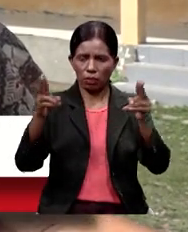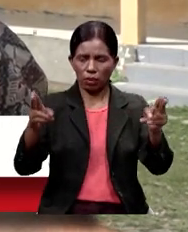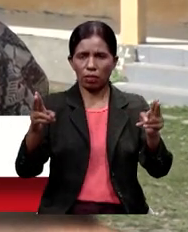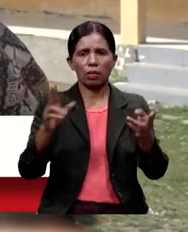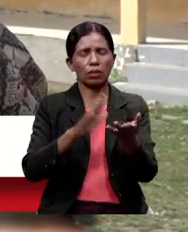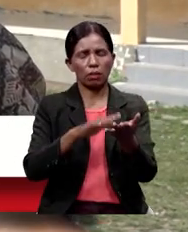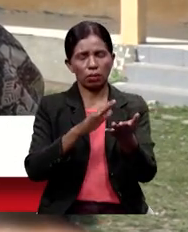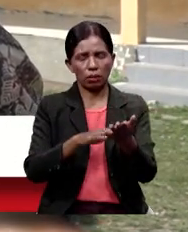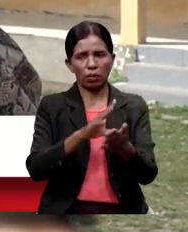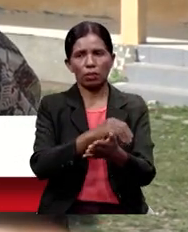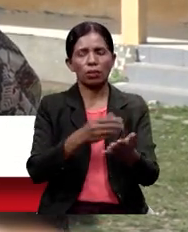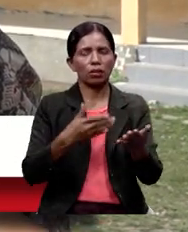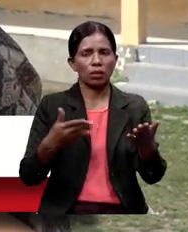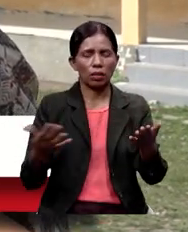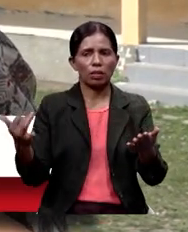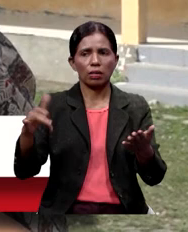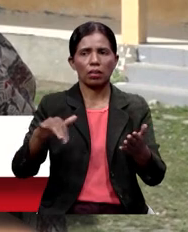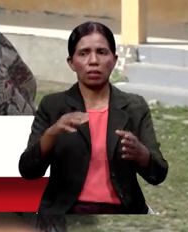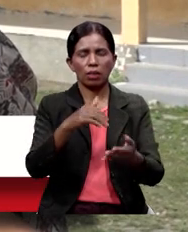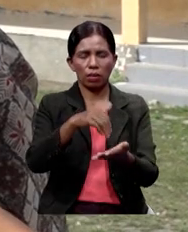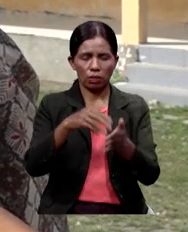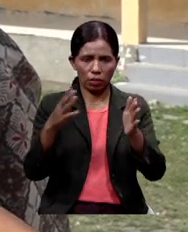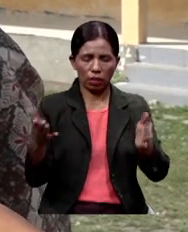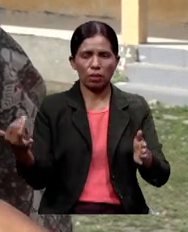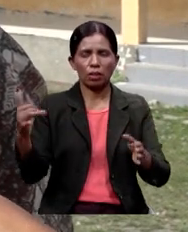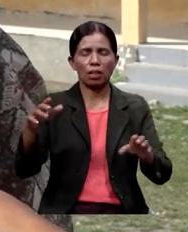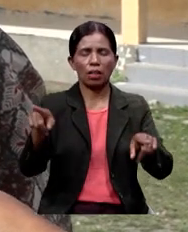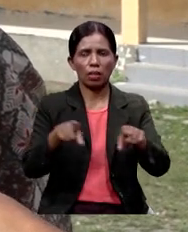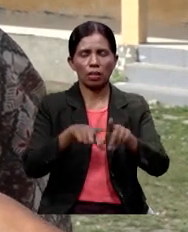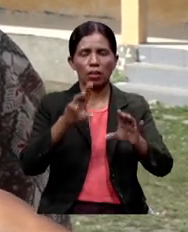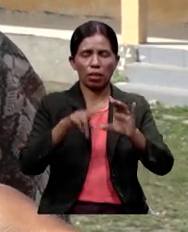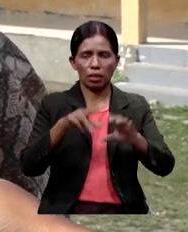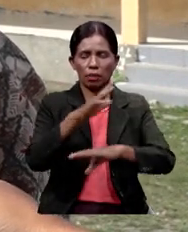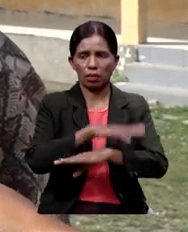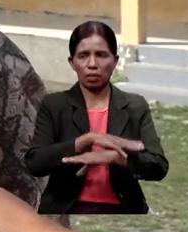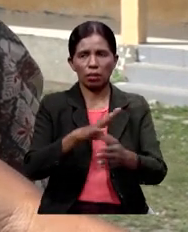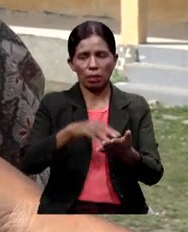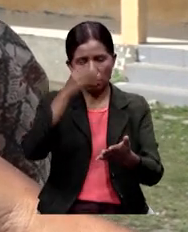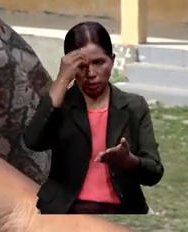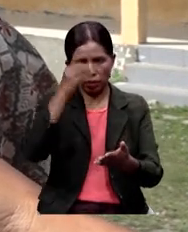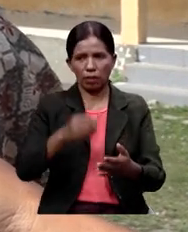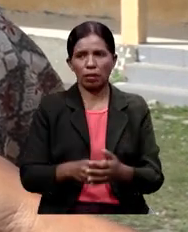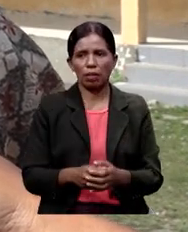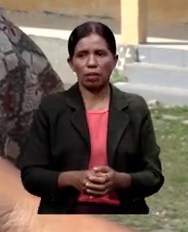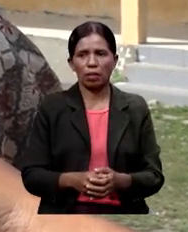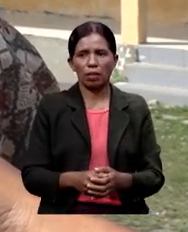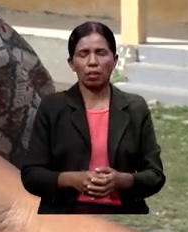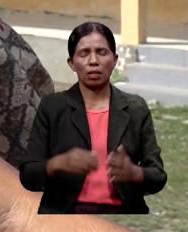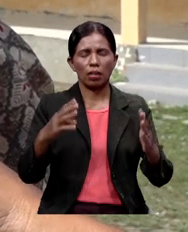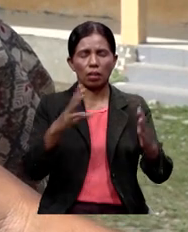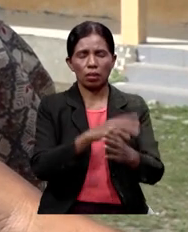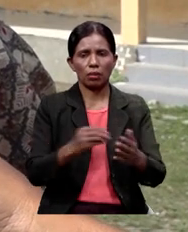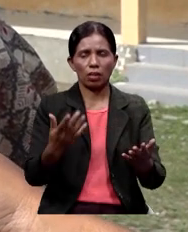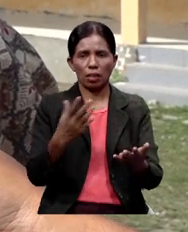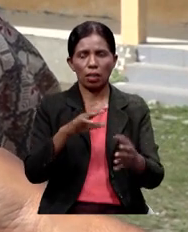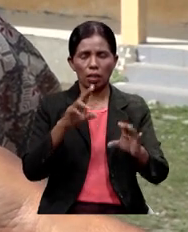mos facilidade para a estudante sira, a tu belo processo vai a processo de aprendizagem. Condição de escola, agora diretamente ita